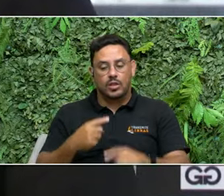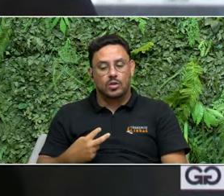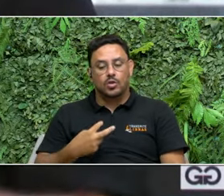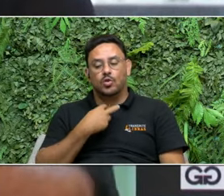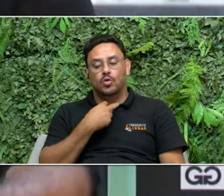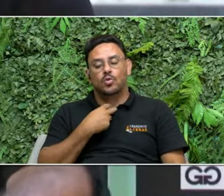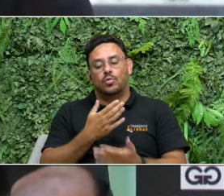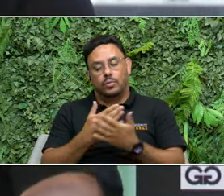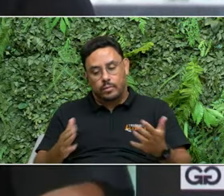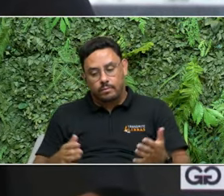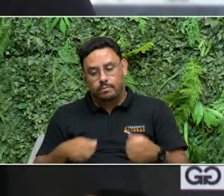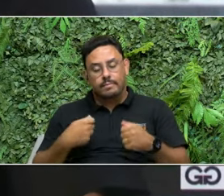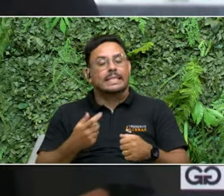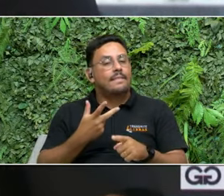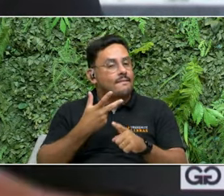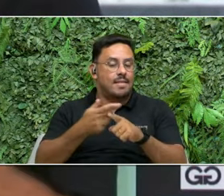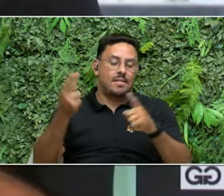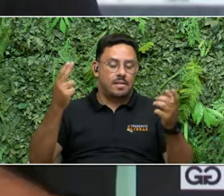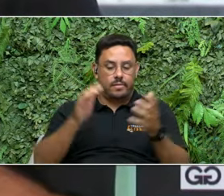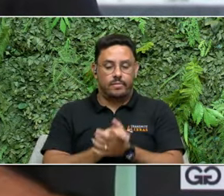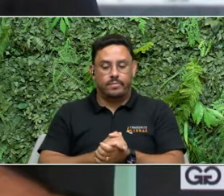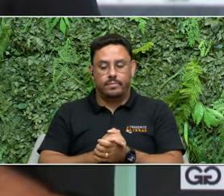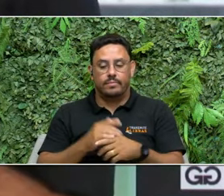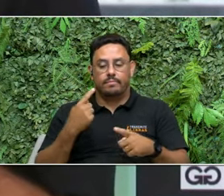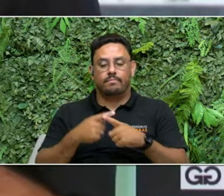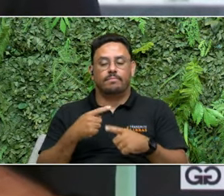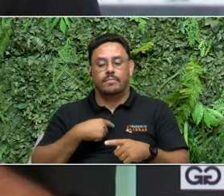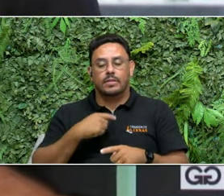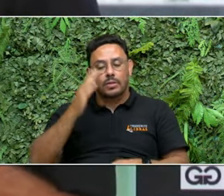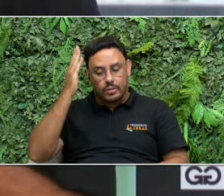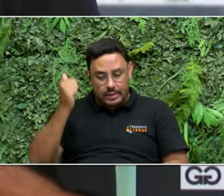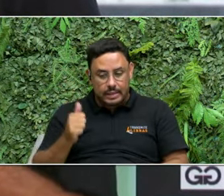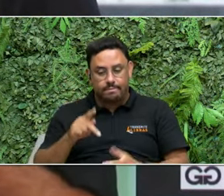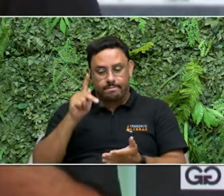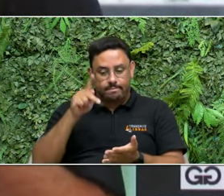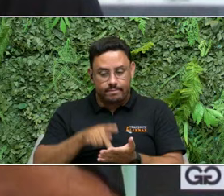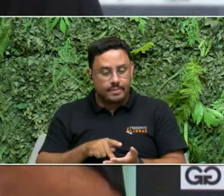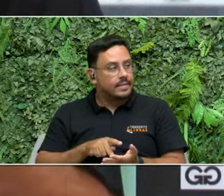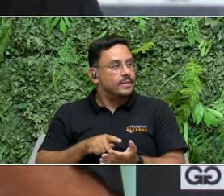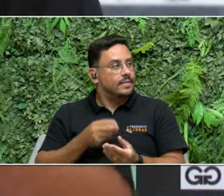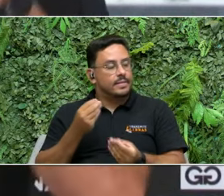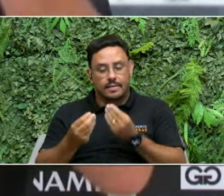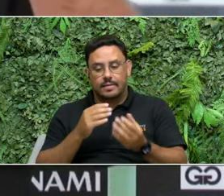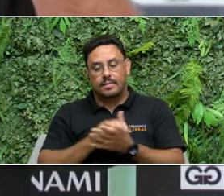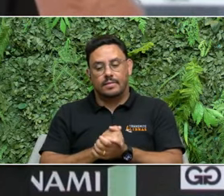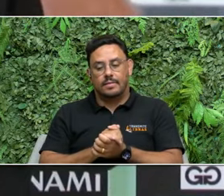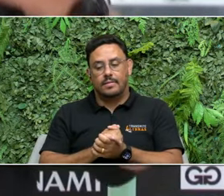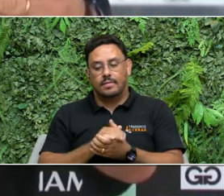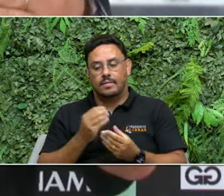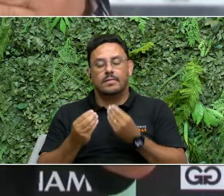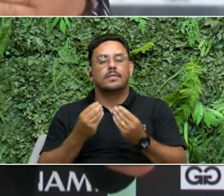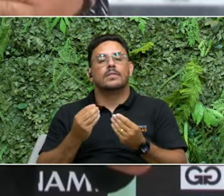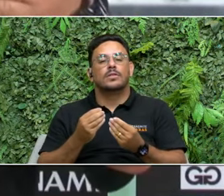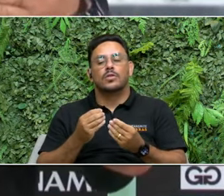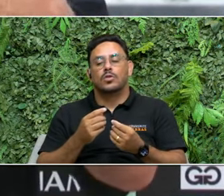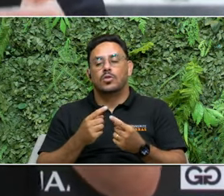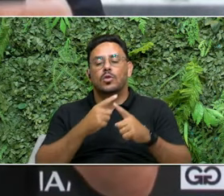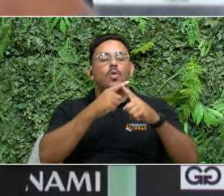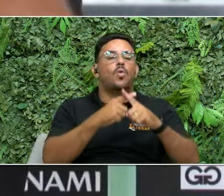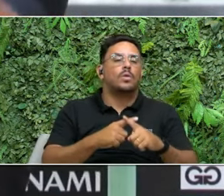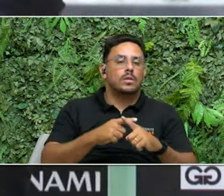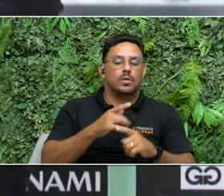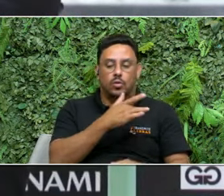campeonato que G Pero Yo sinceramente me tomo con cruceiro